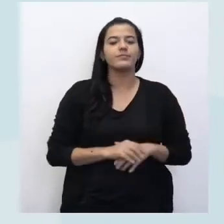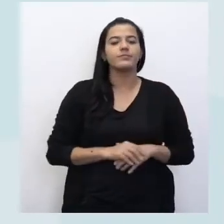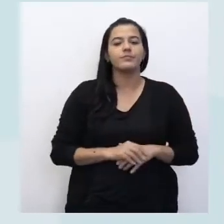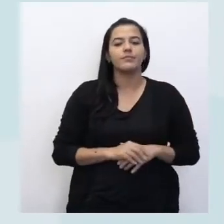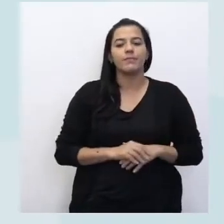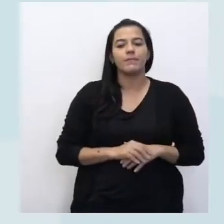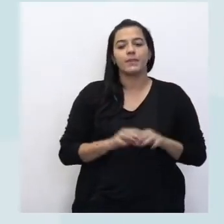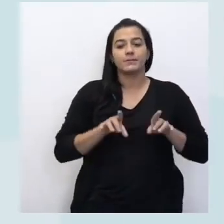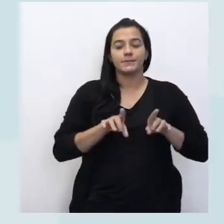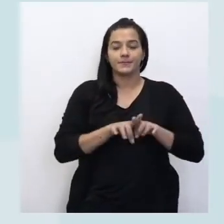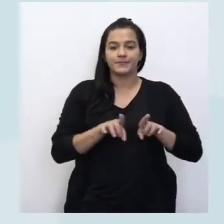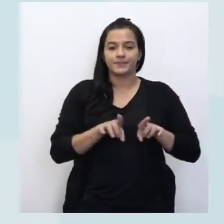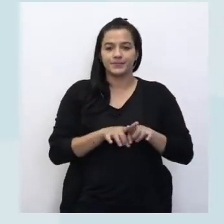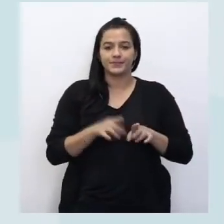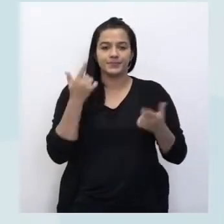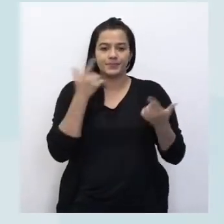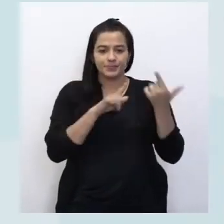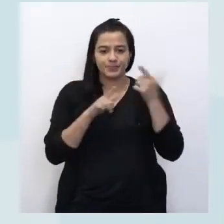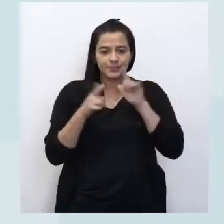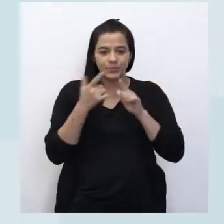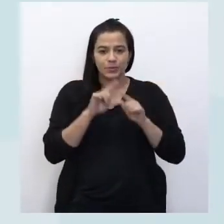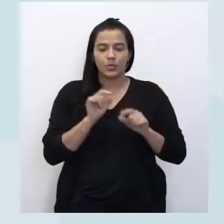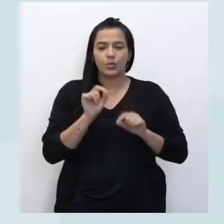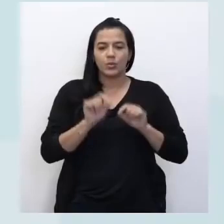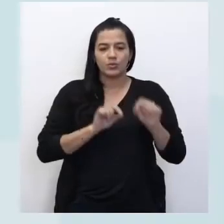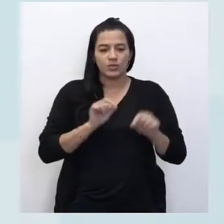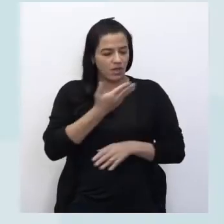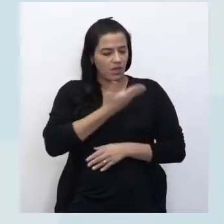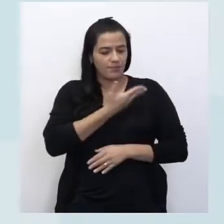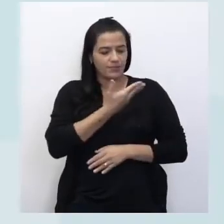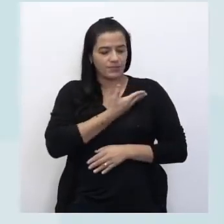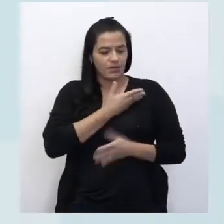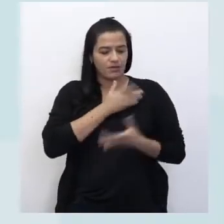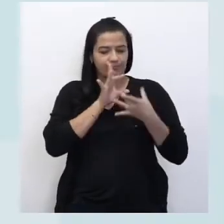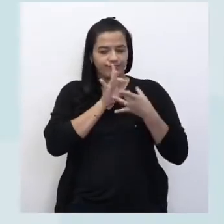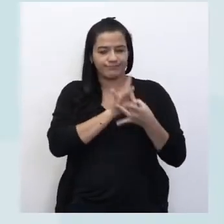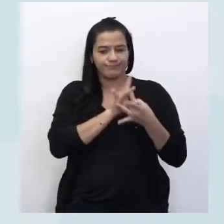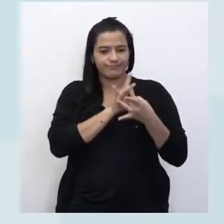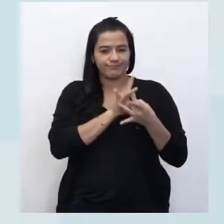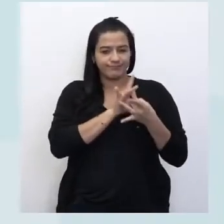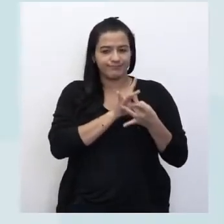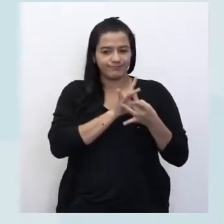também a capacidade de fazer e manter amizades,